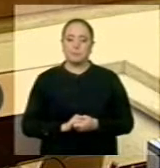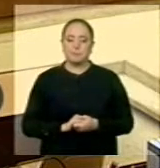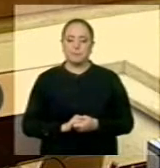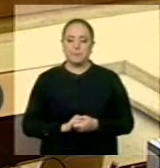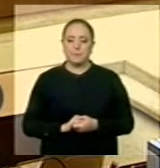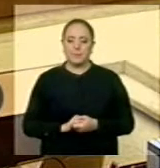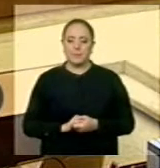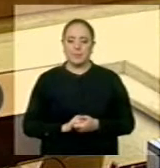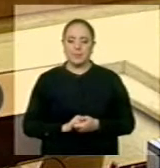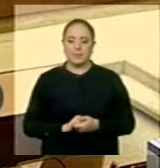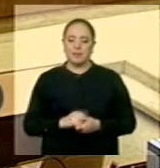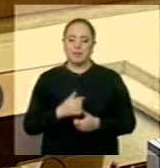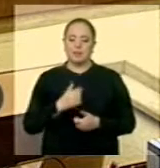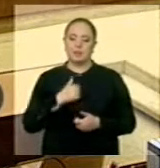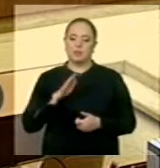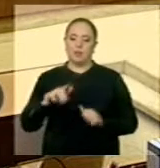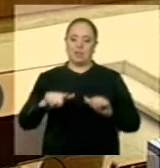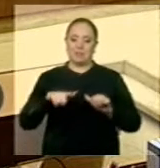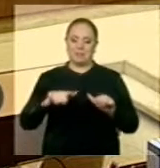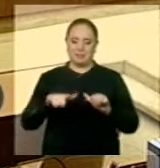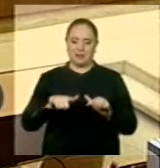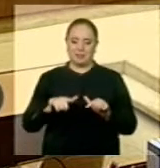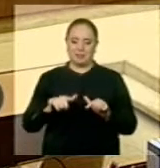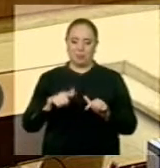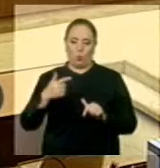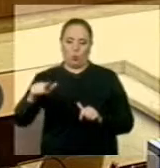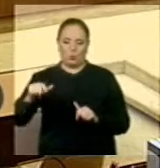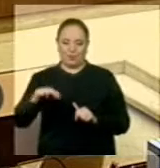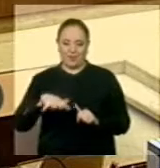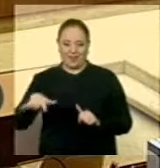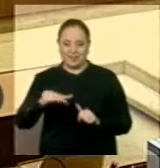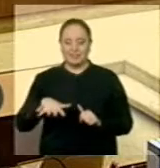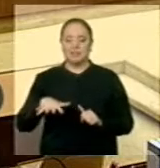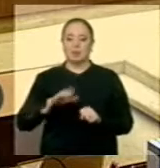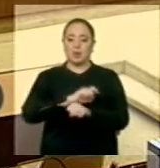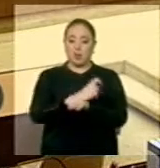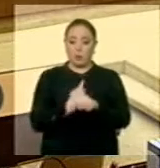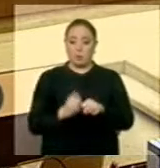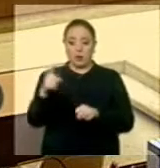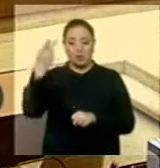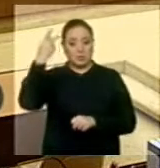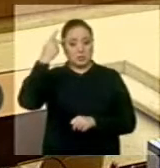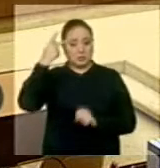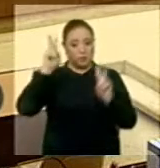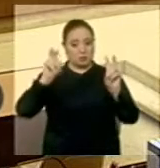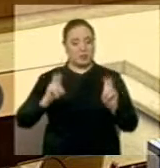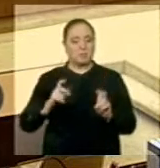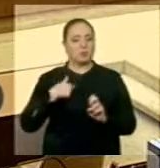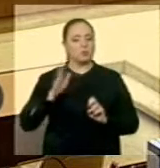Eu falo como alguém que trabalhou do outro lado do balcão, seja com a questão quilombola no estado de São Paulo,